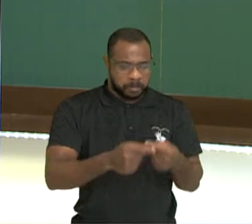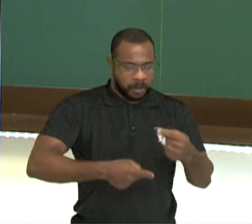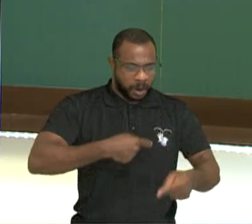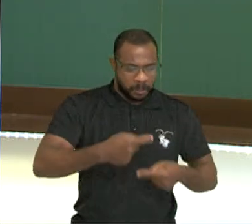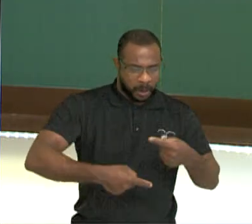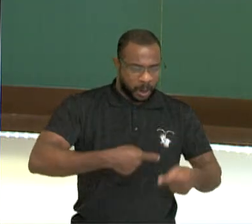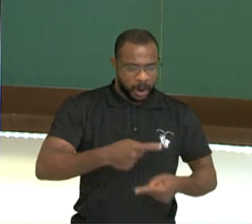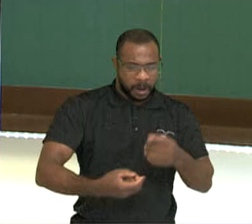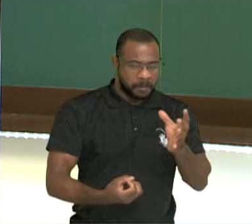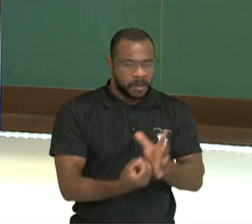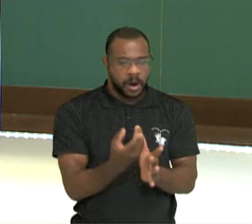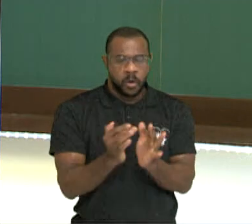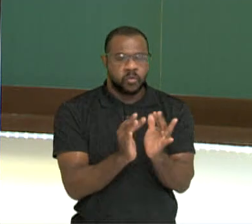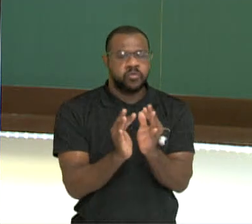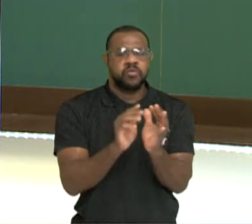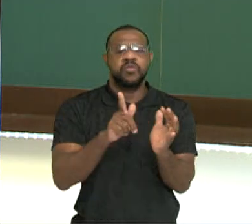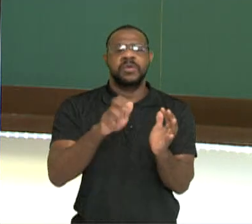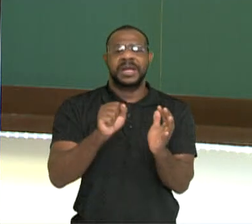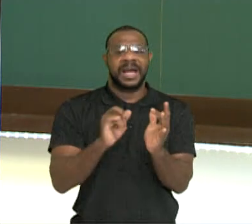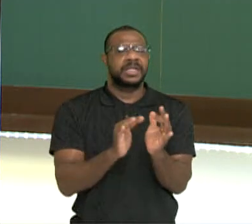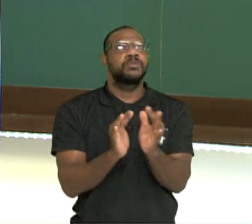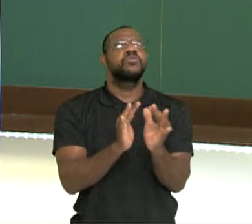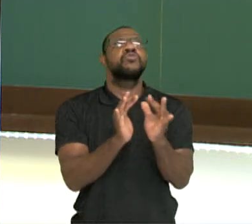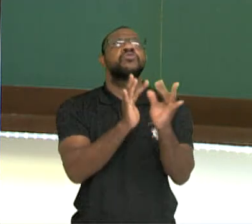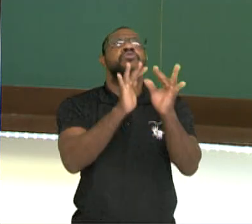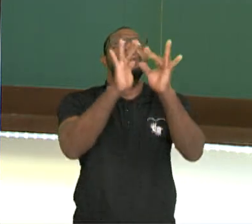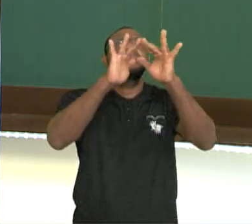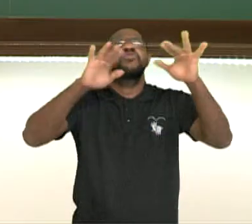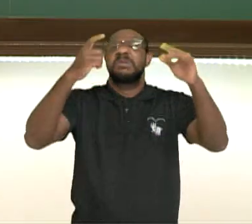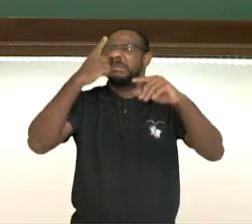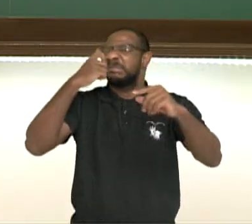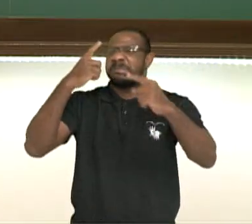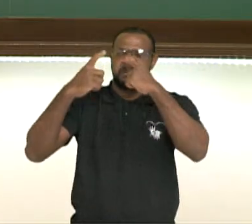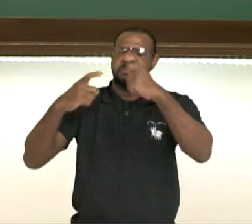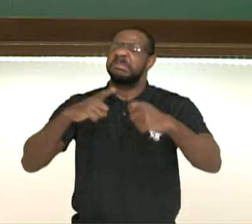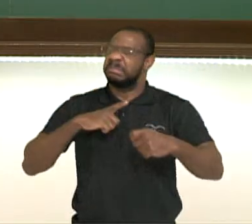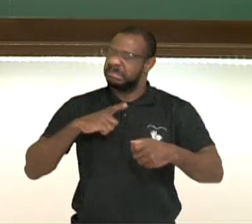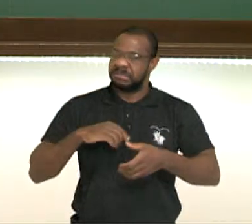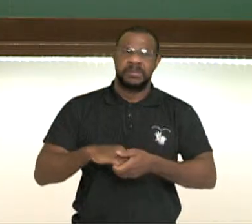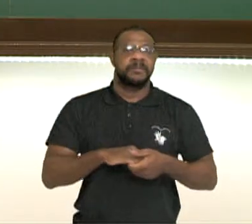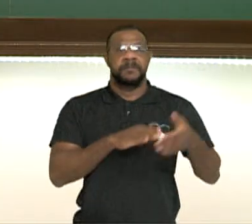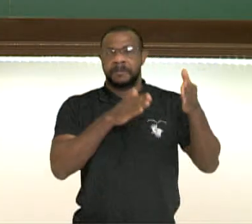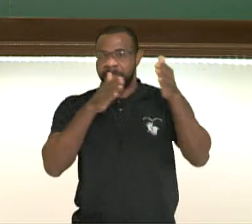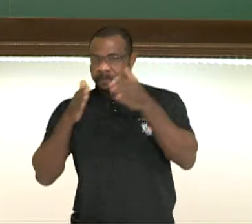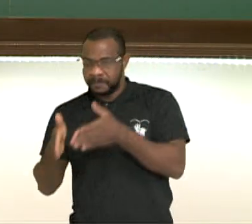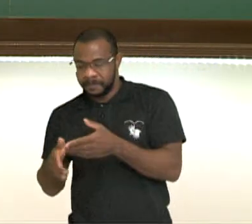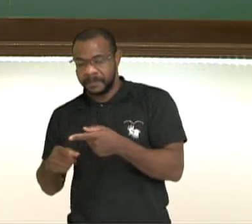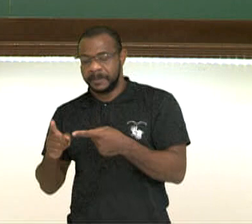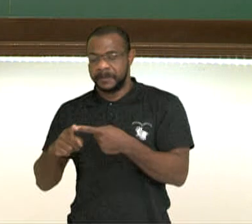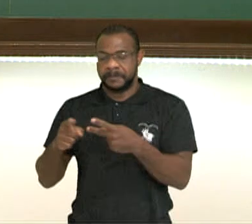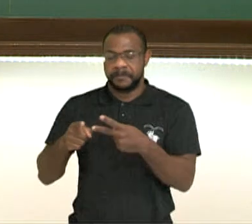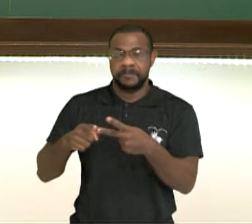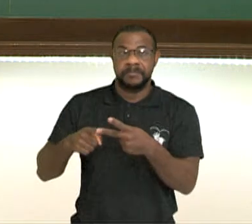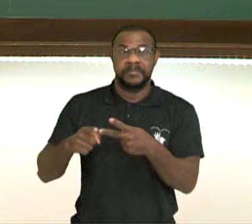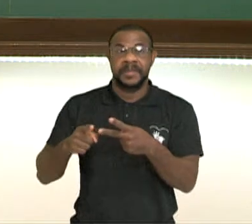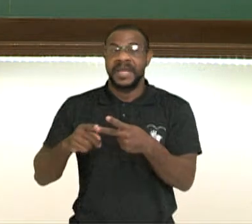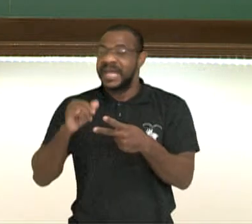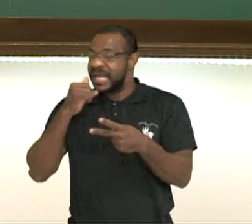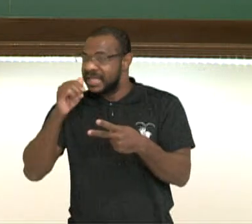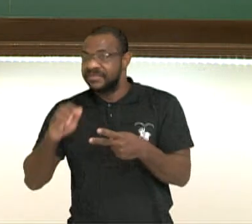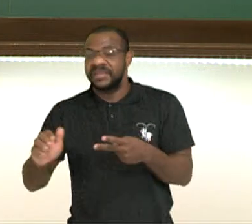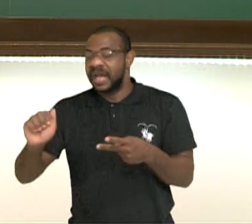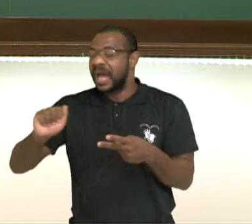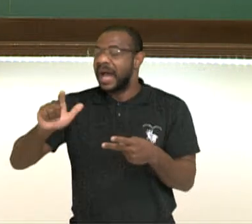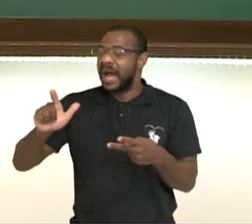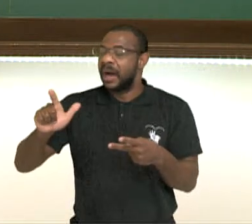a emissão de gases poluentes na atmosfera. Já quando falamos nas fontes de energia alternativas, que